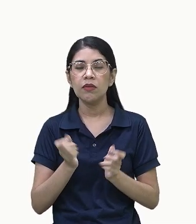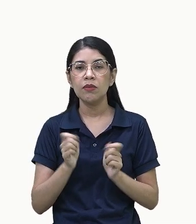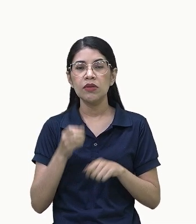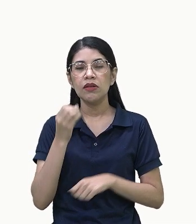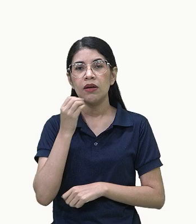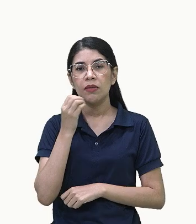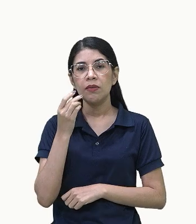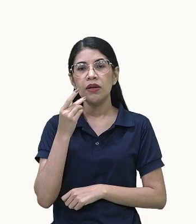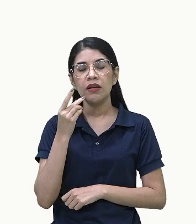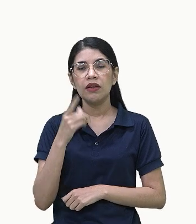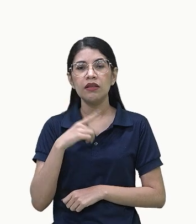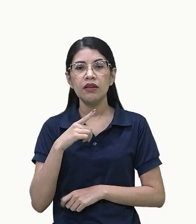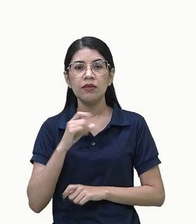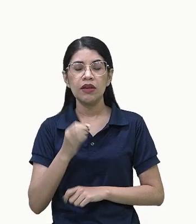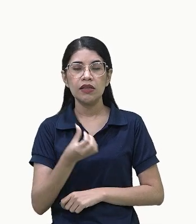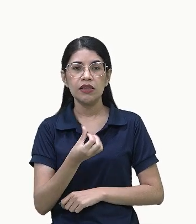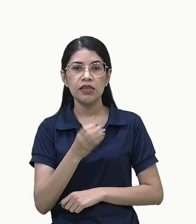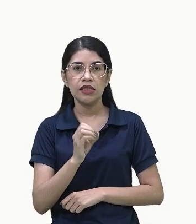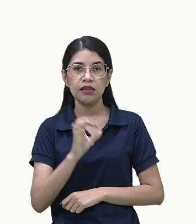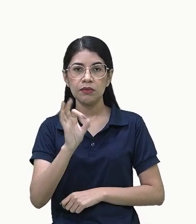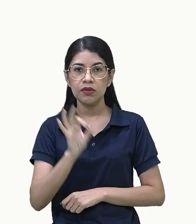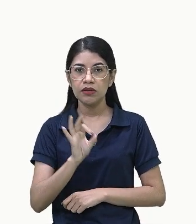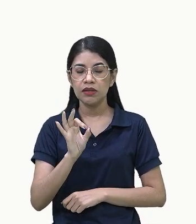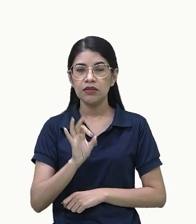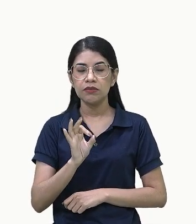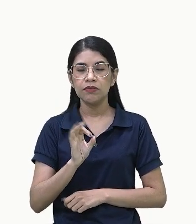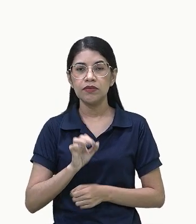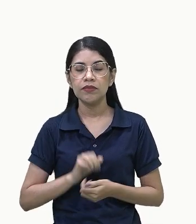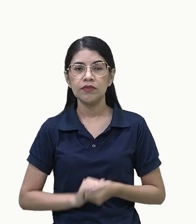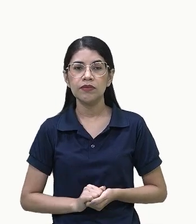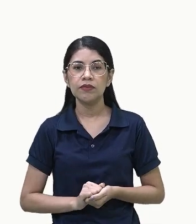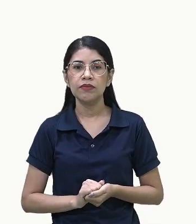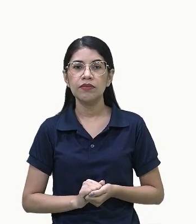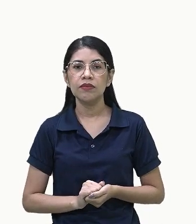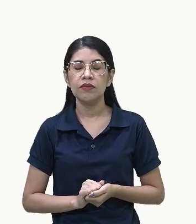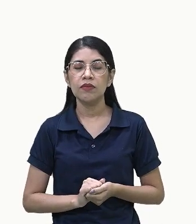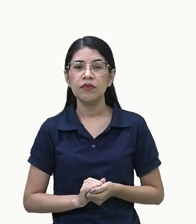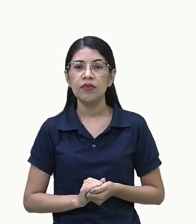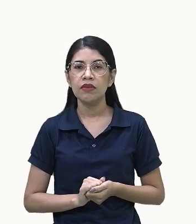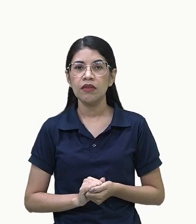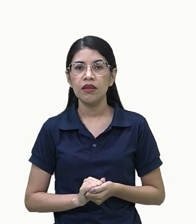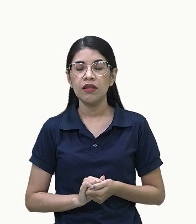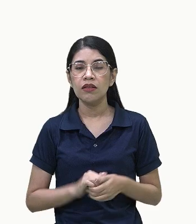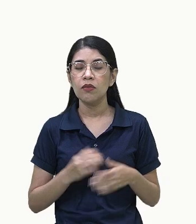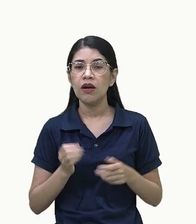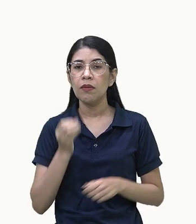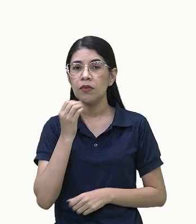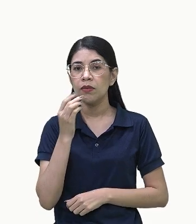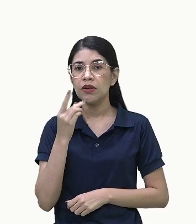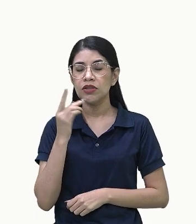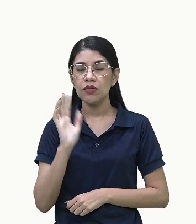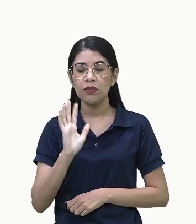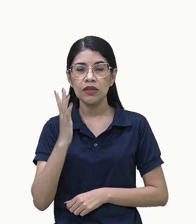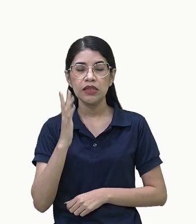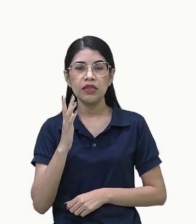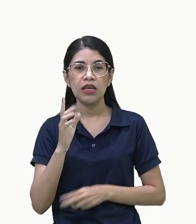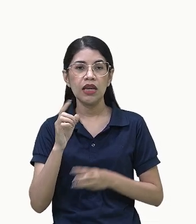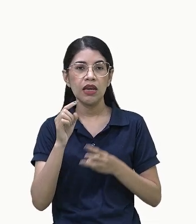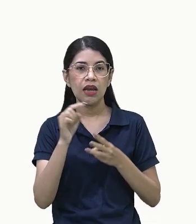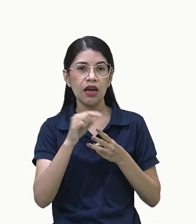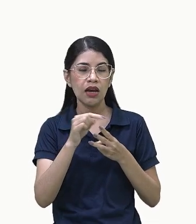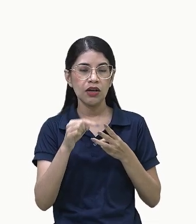probabilidade, nós temos aí 60%. Qual é a probabilidade de ocorrer pelo menos uma das